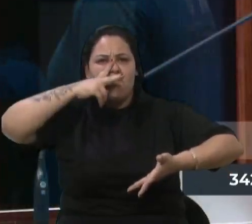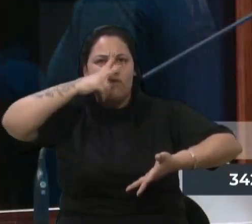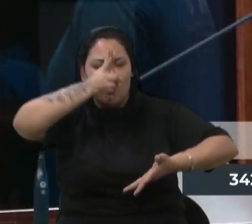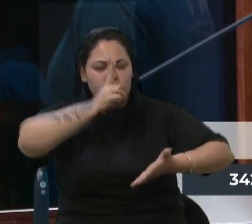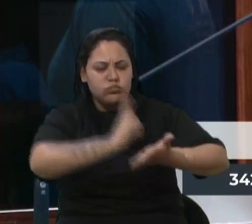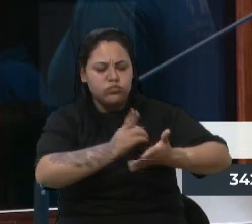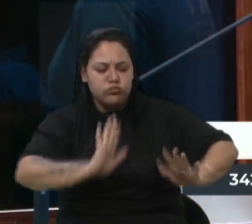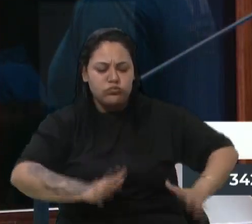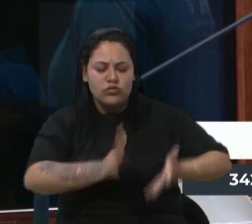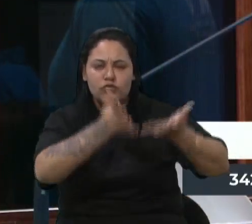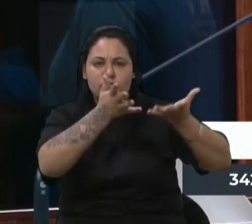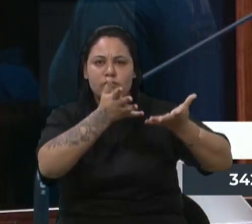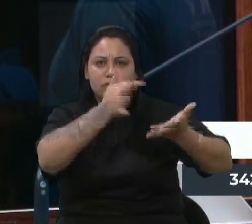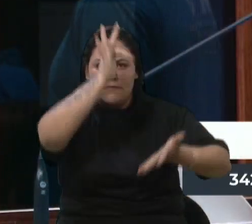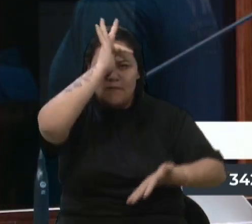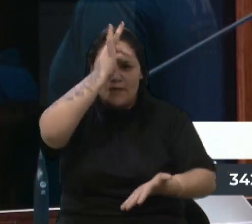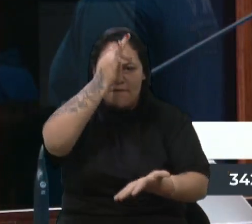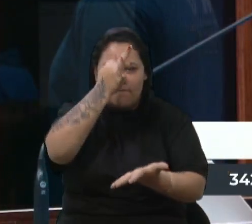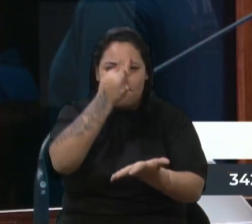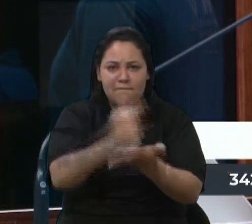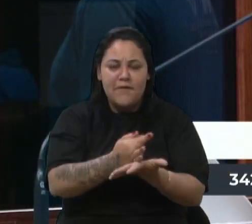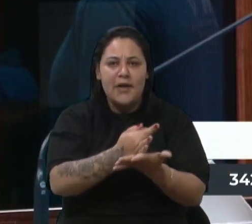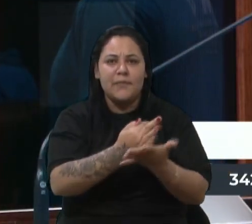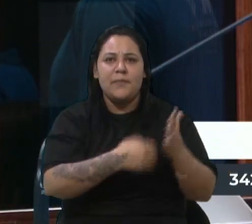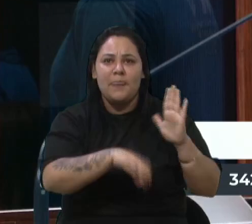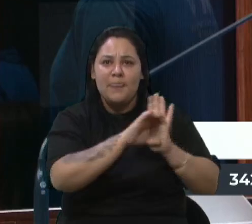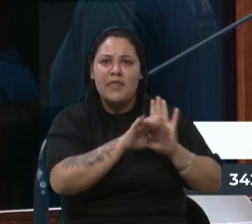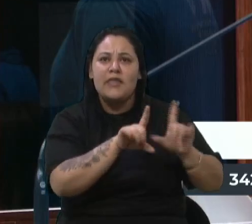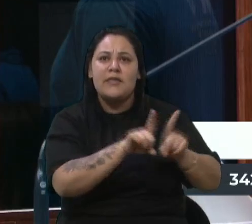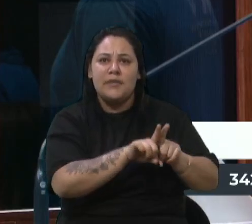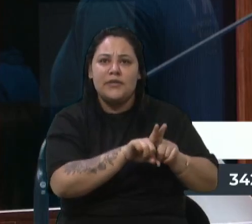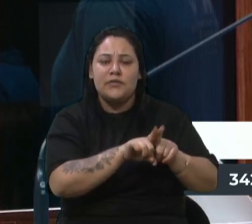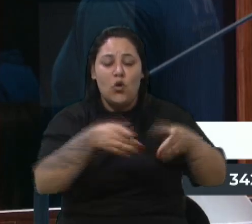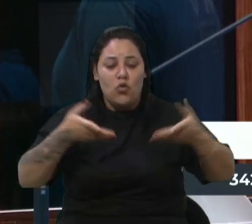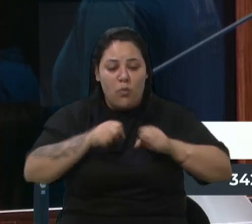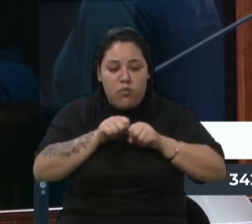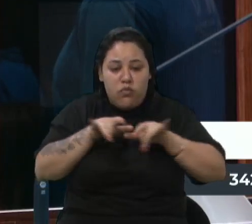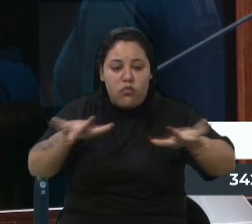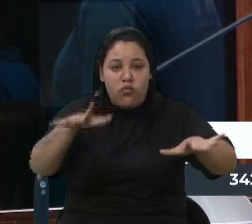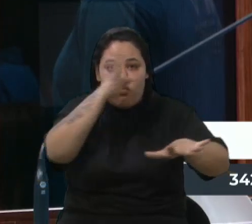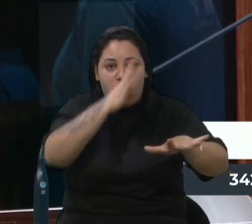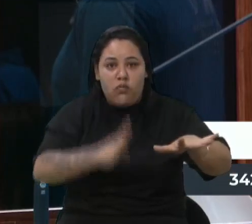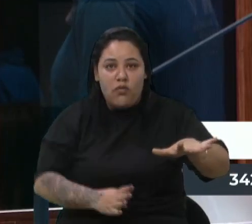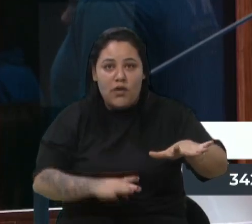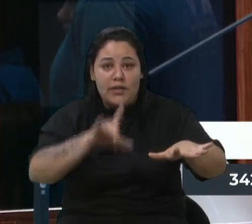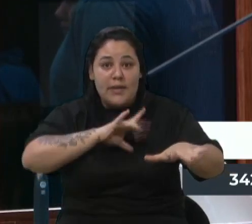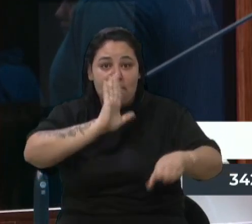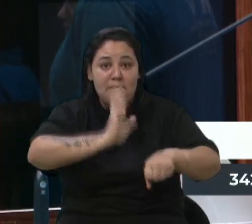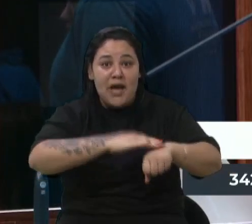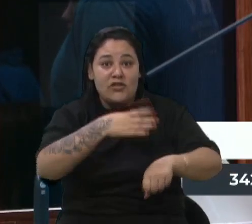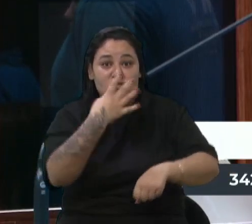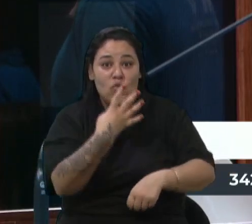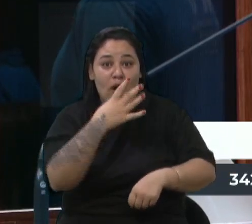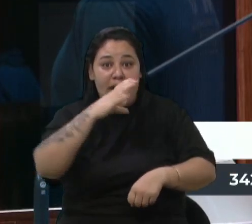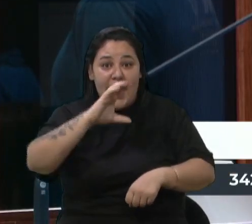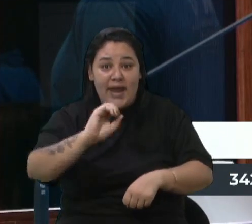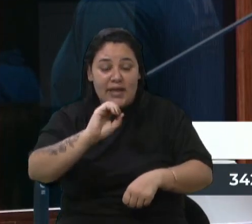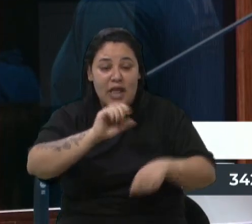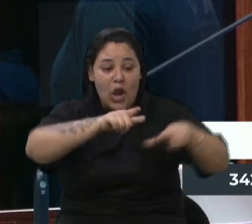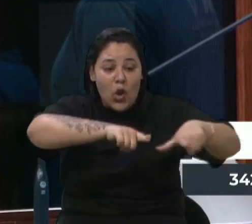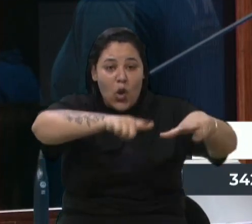Hoje o movimento se espalhou pelo Brasil inteiro. São mais de 41 núcleos espalhados pelo